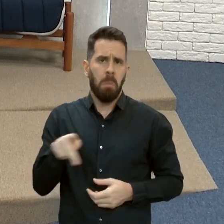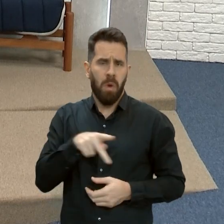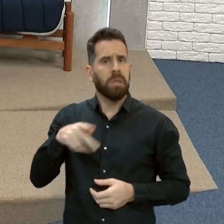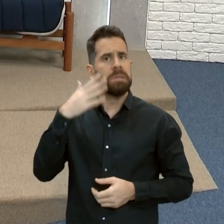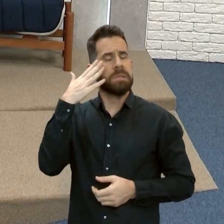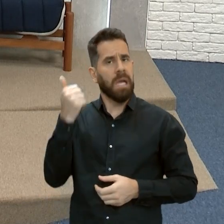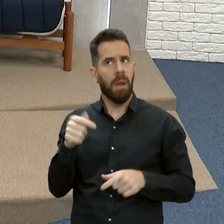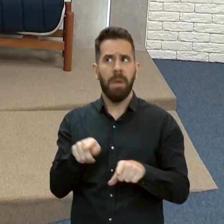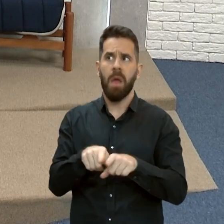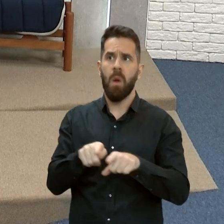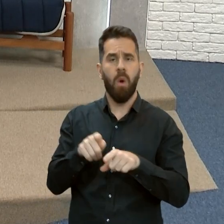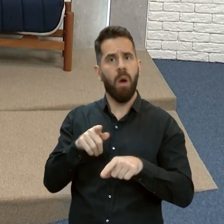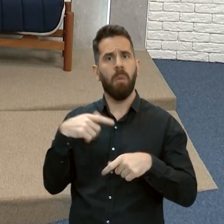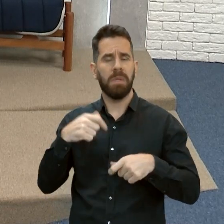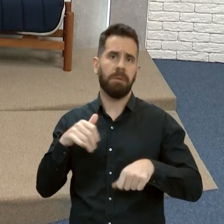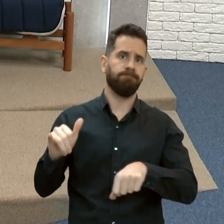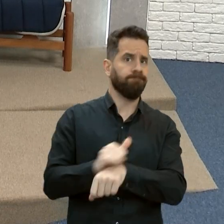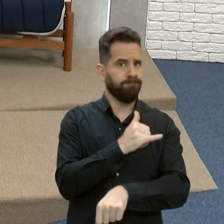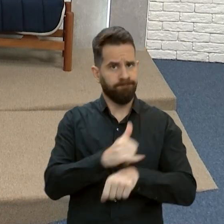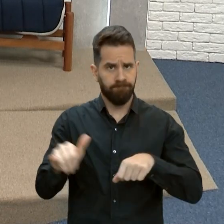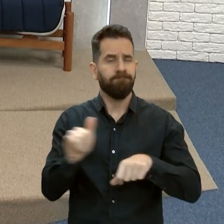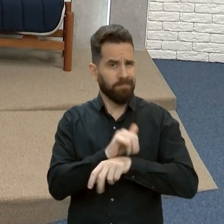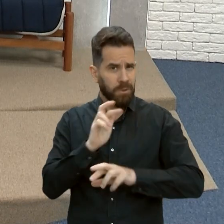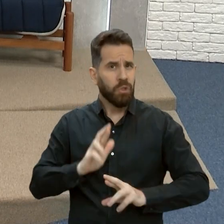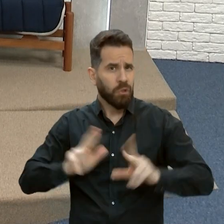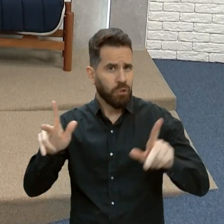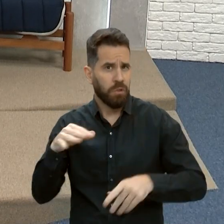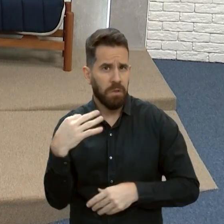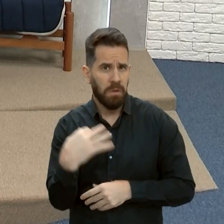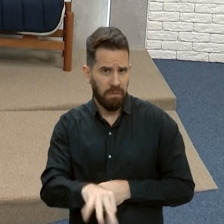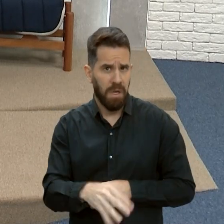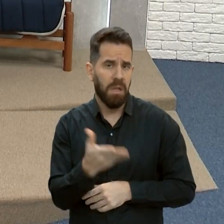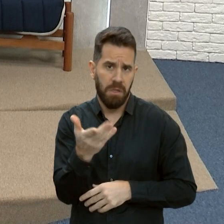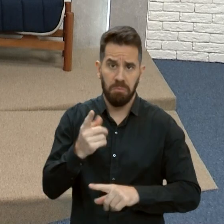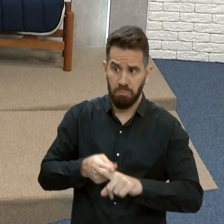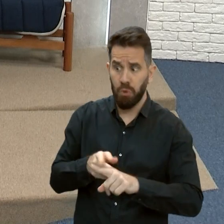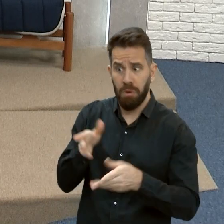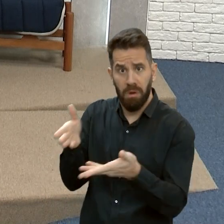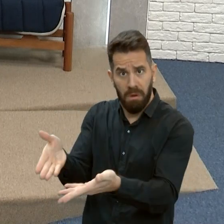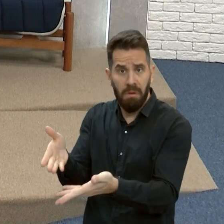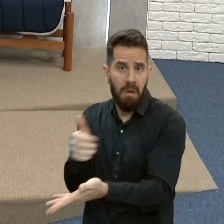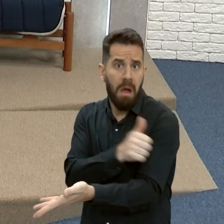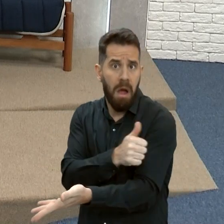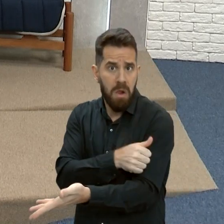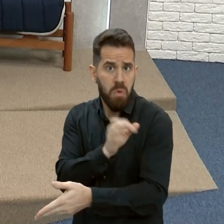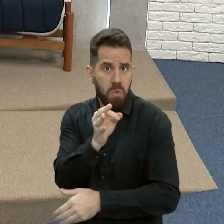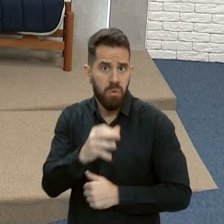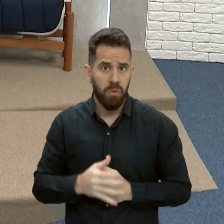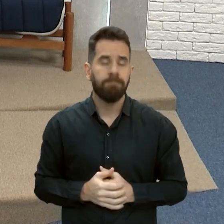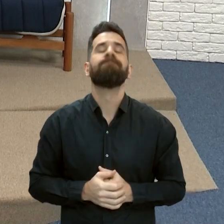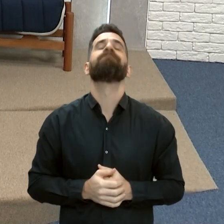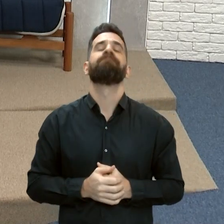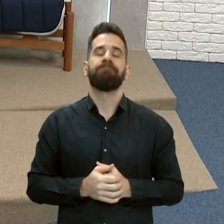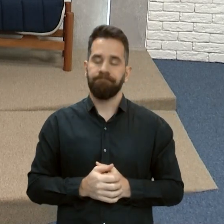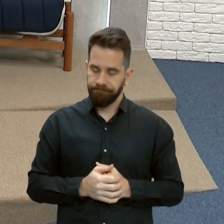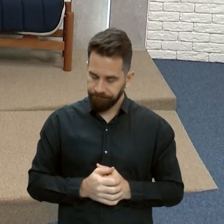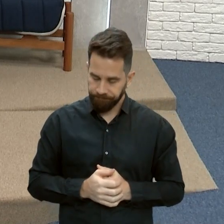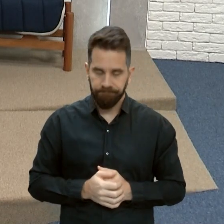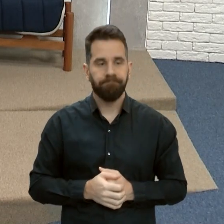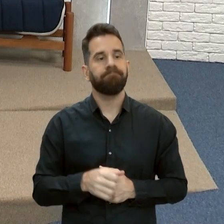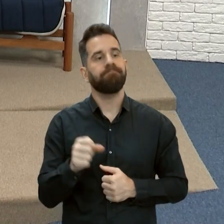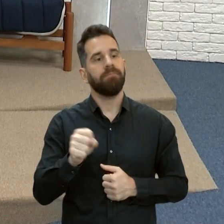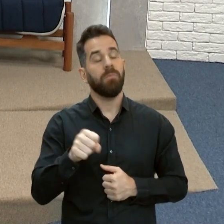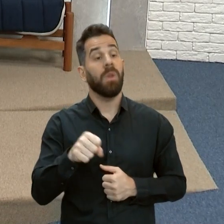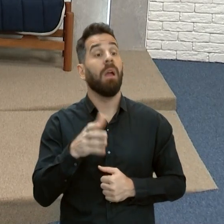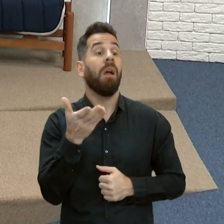uma maneira diferenciada, talvez, para esse estudante? Sim, o professor, ele às vezes